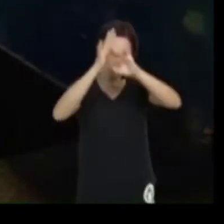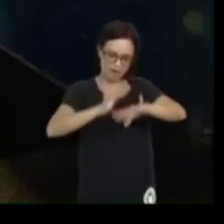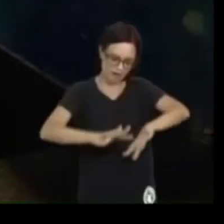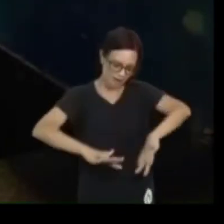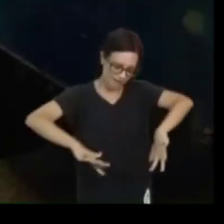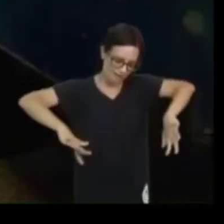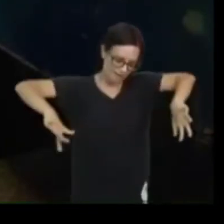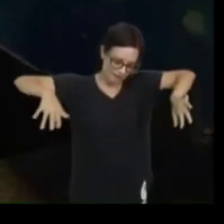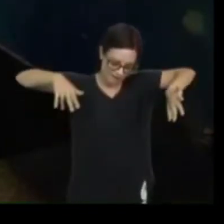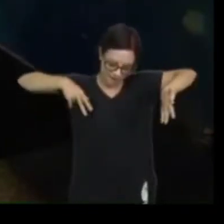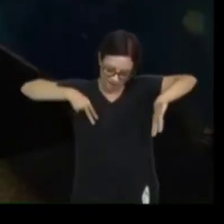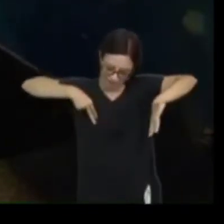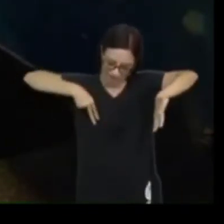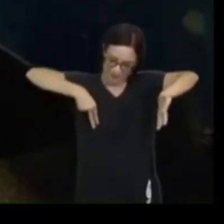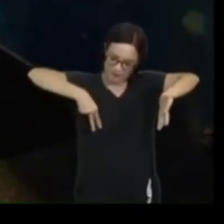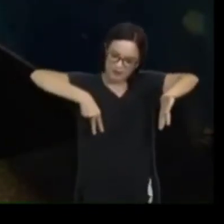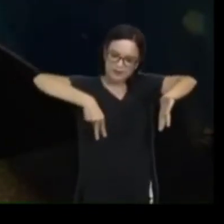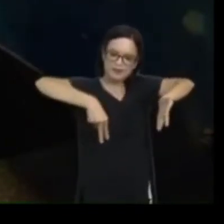Música